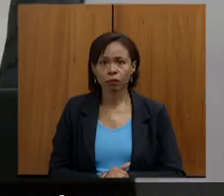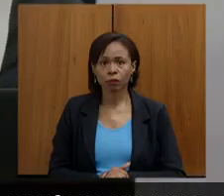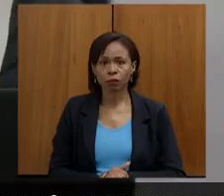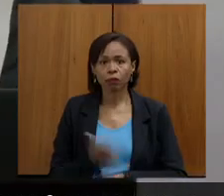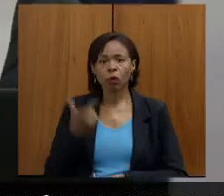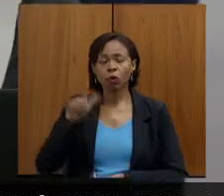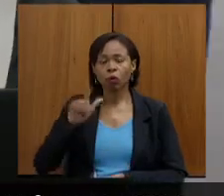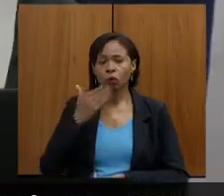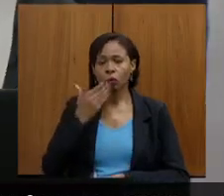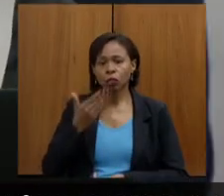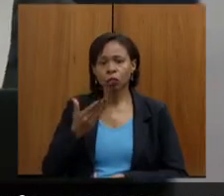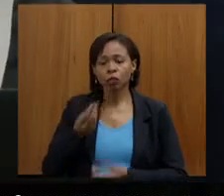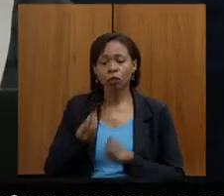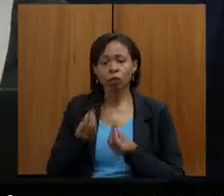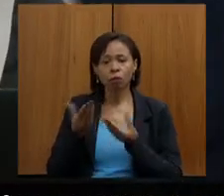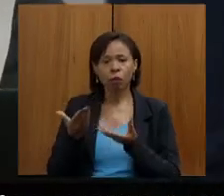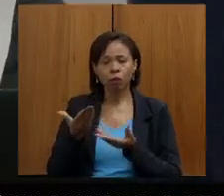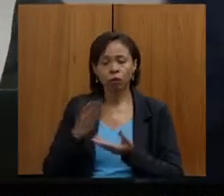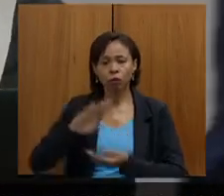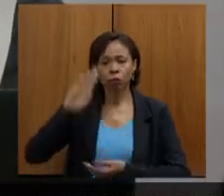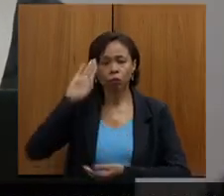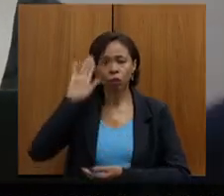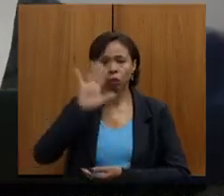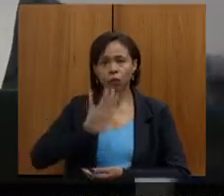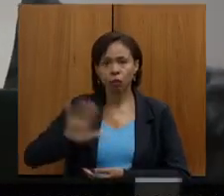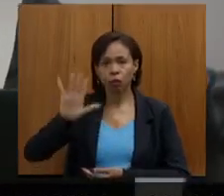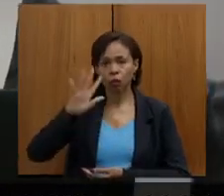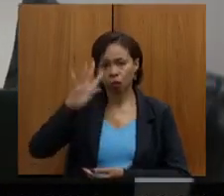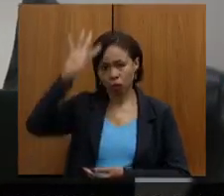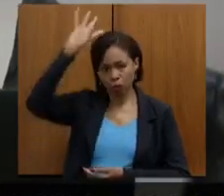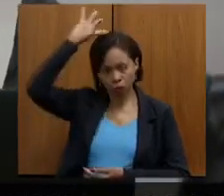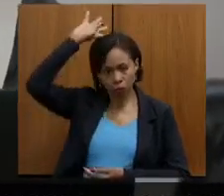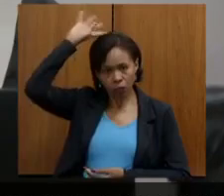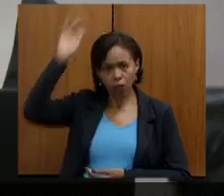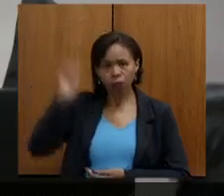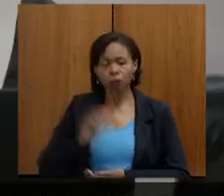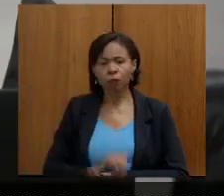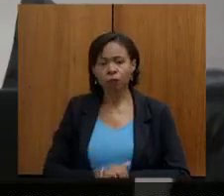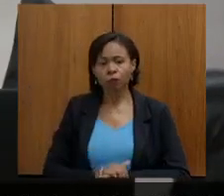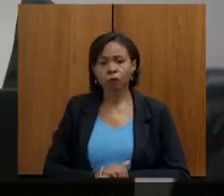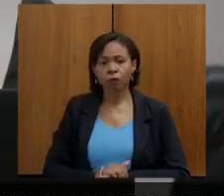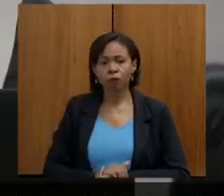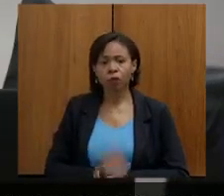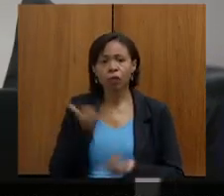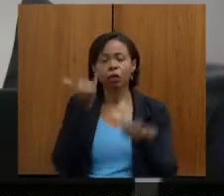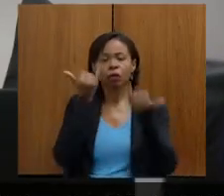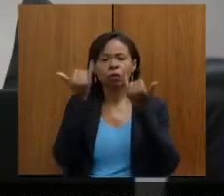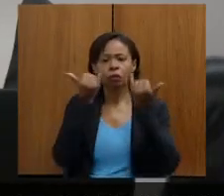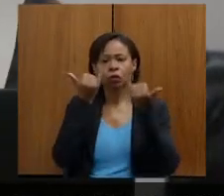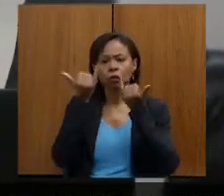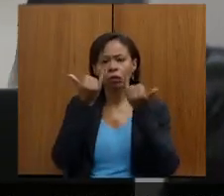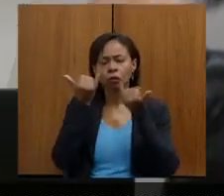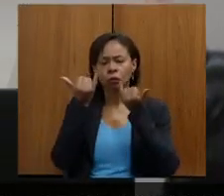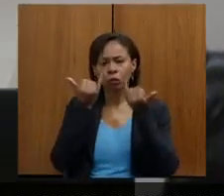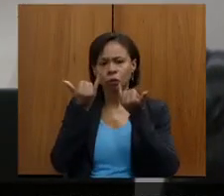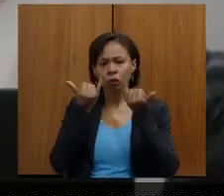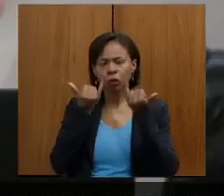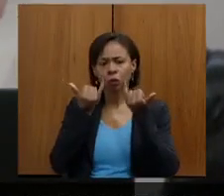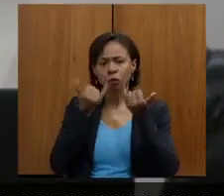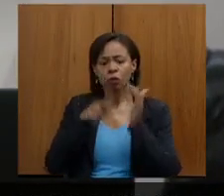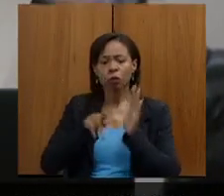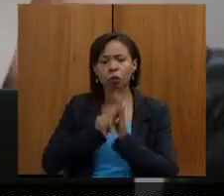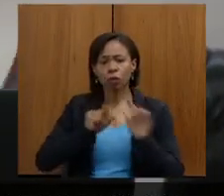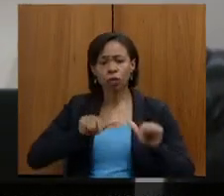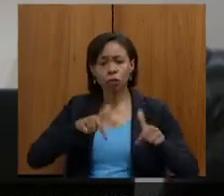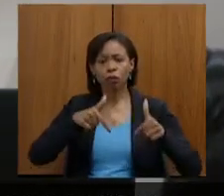a música alimento seja encaminhado ao comandante-geral do Corpo de Bombeiros Militar pedido informações consubstanciado nas